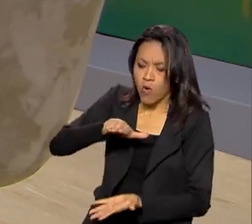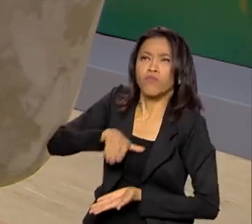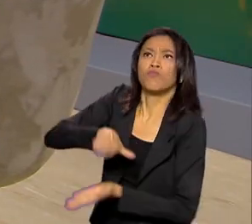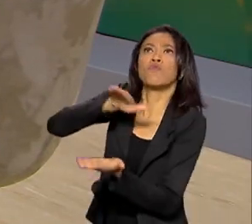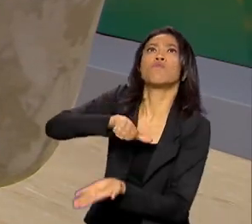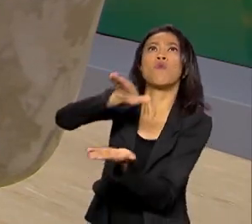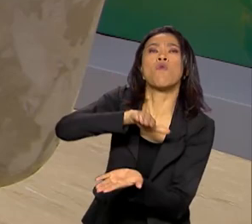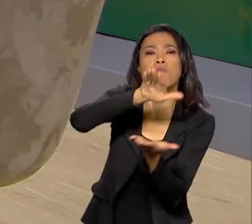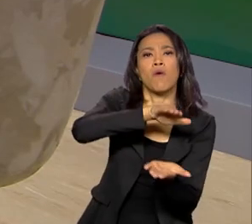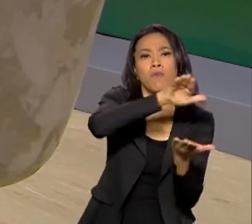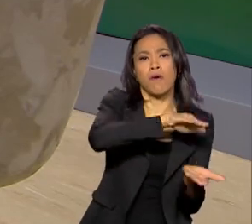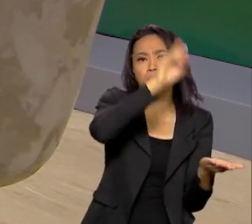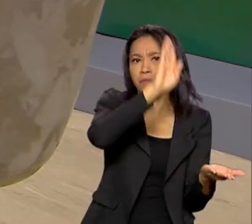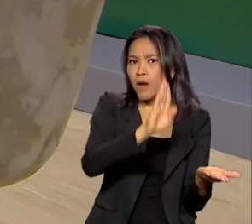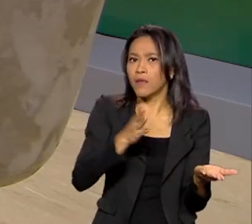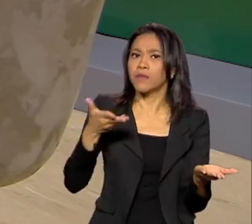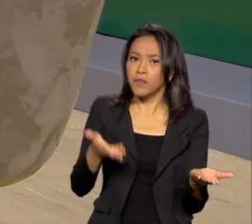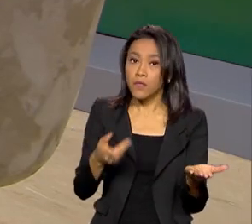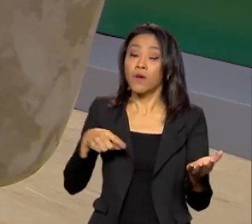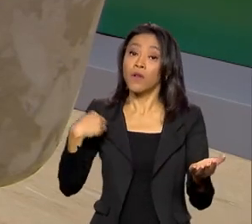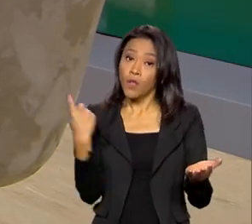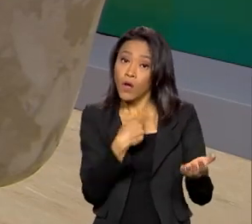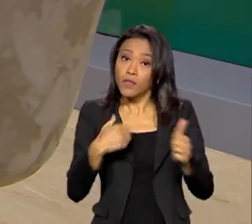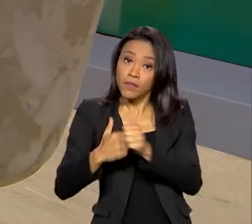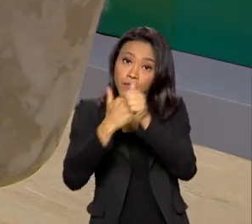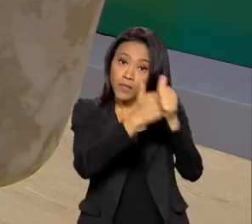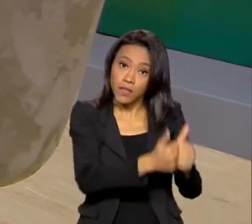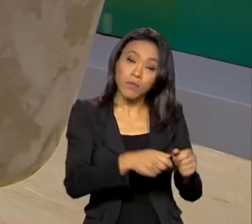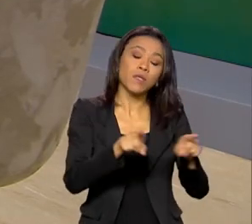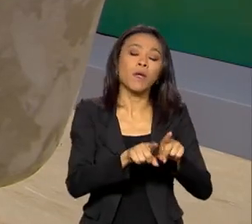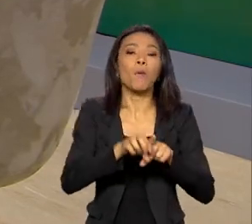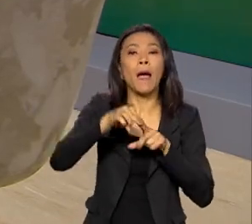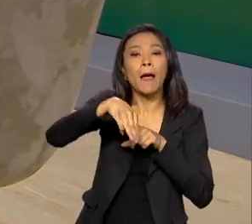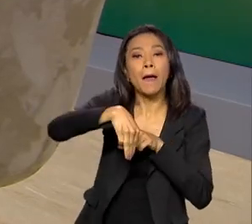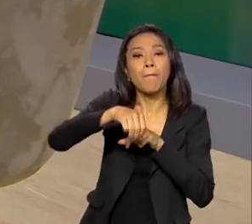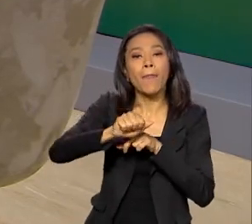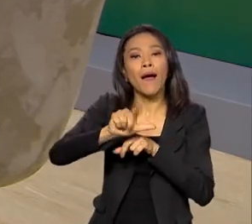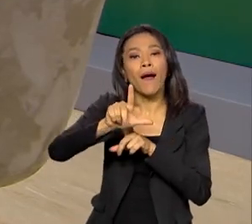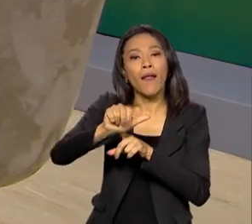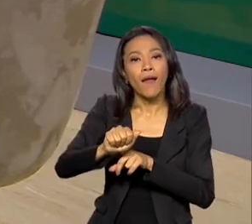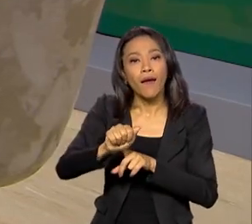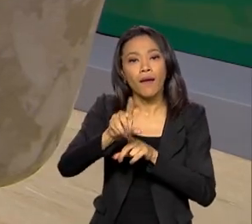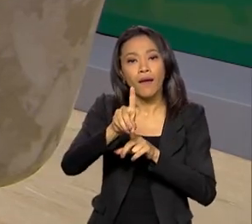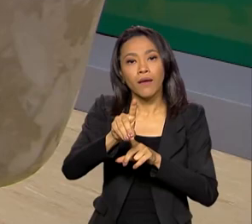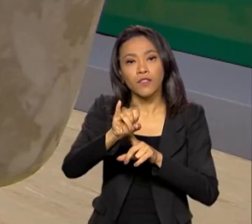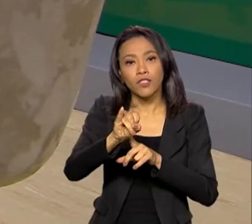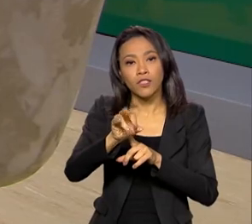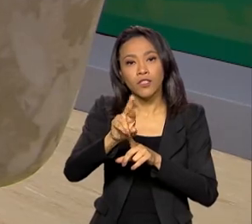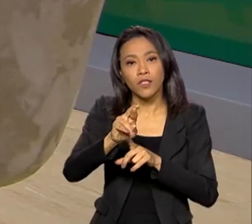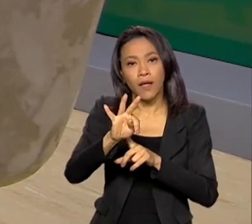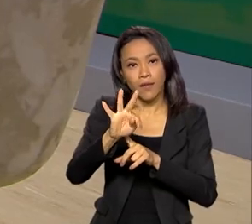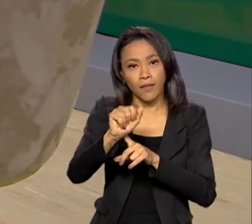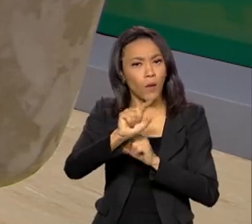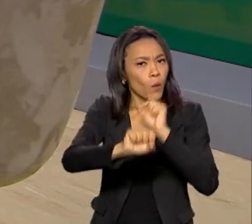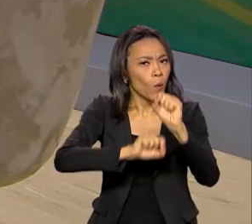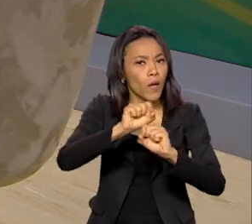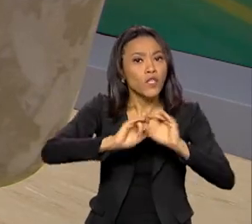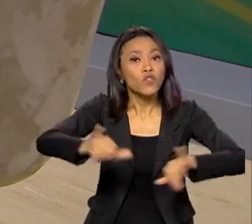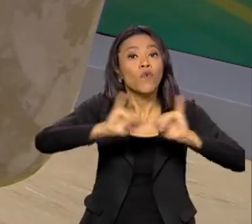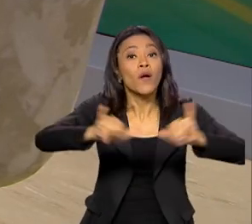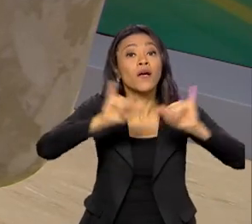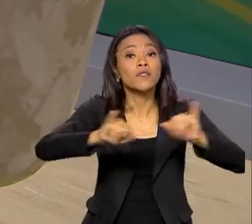serviço que está previsto pela lei eleitoral de mala direta, que é a divulgação de propaganda eleitoral